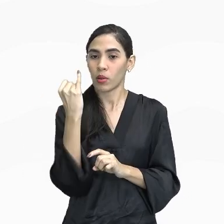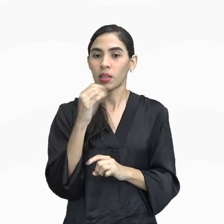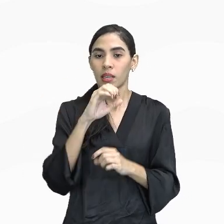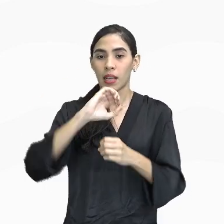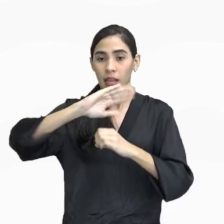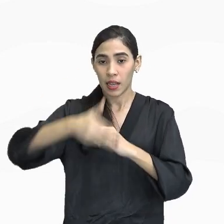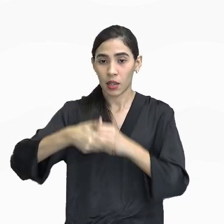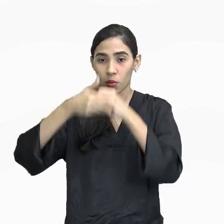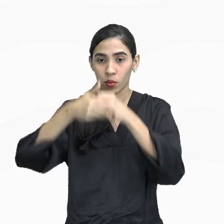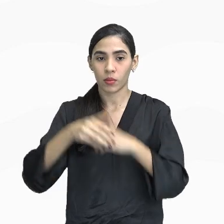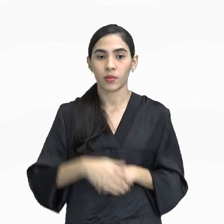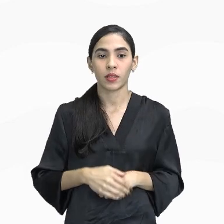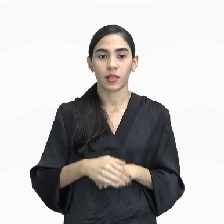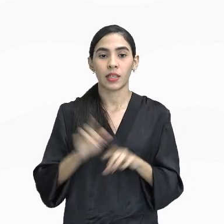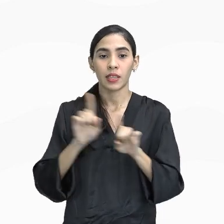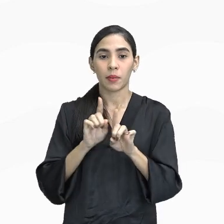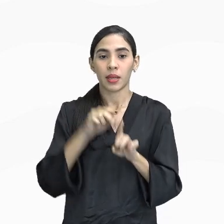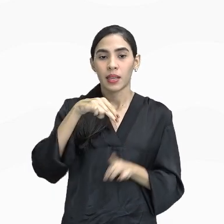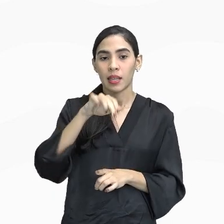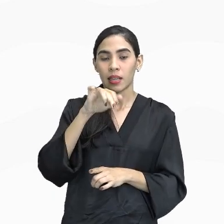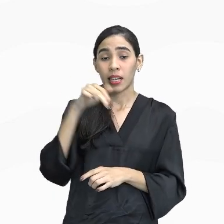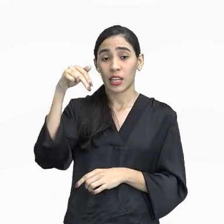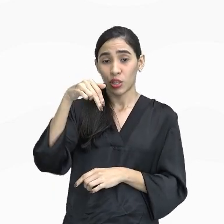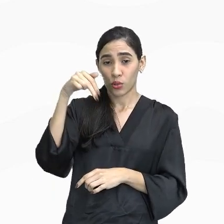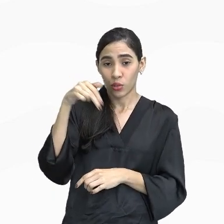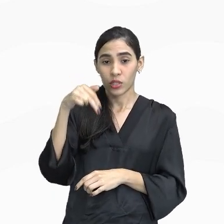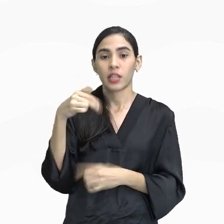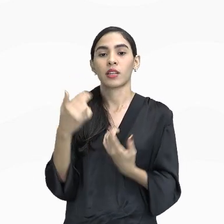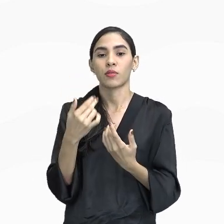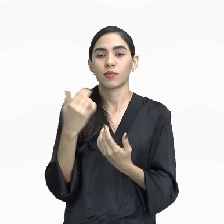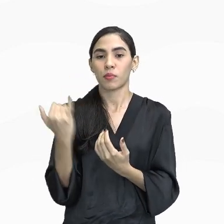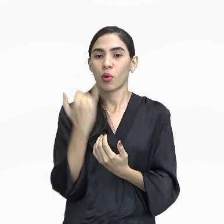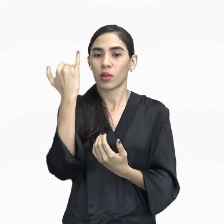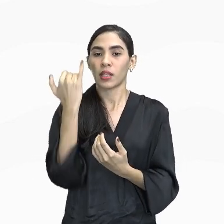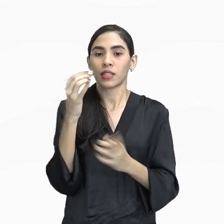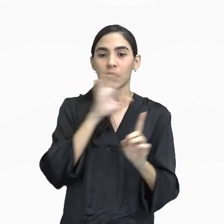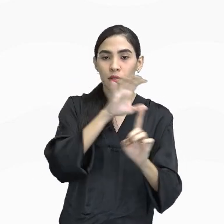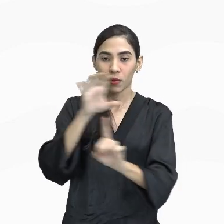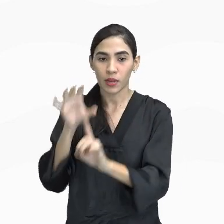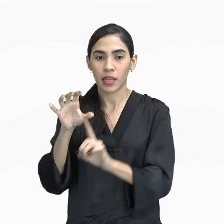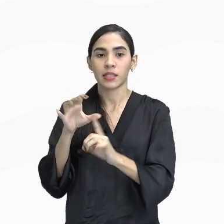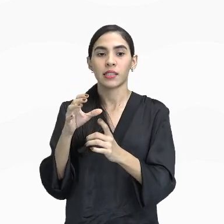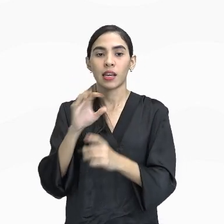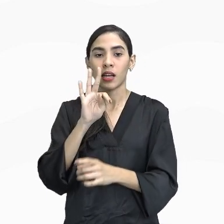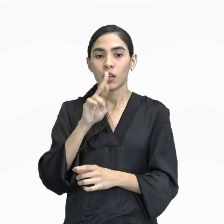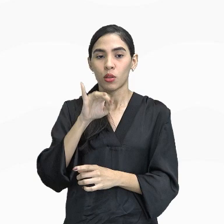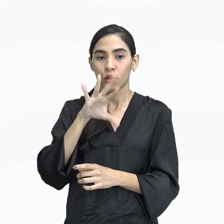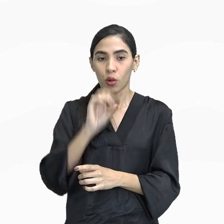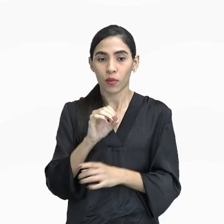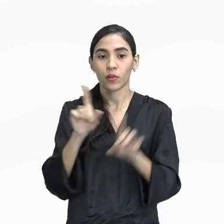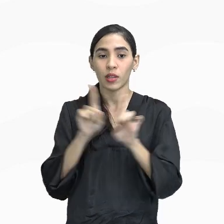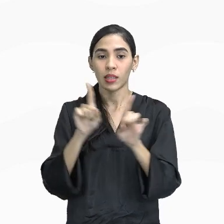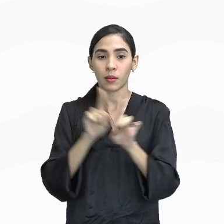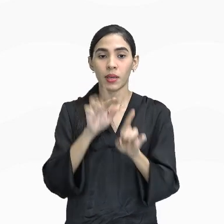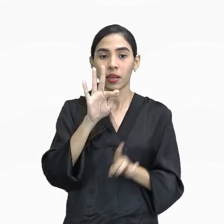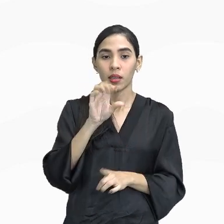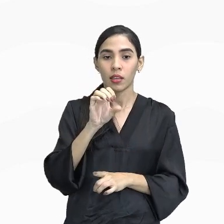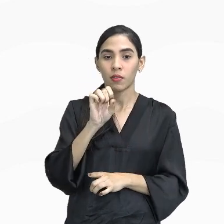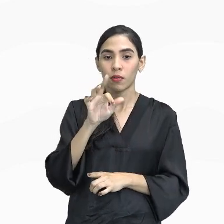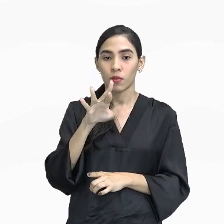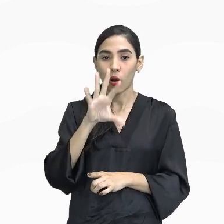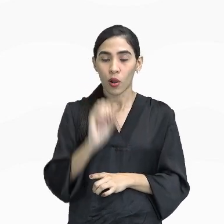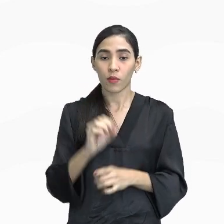ciclo do nitrogênio, papel e impacto nas redes tróficas e o ciclo do fósforo, desafios e